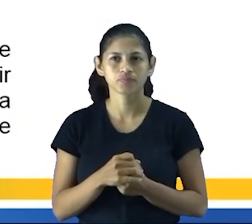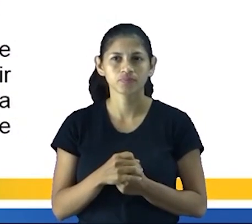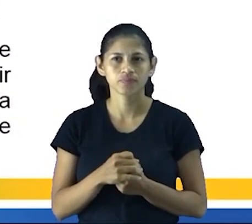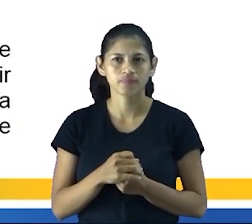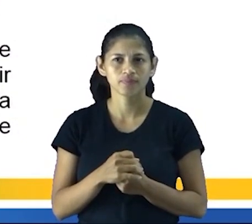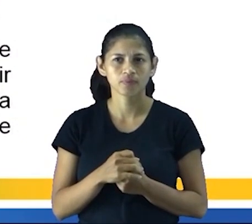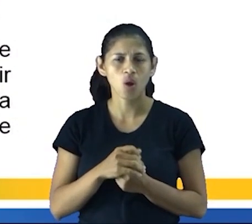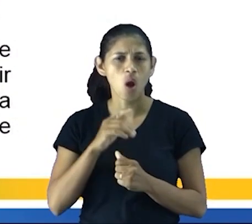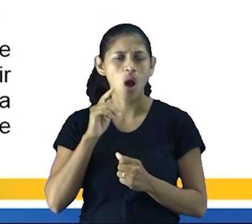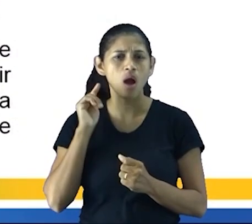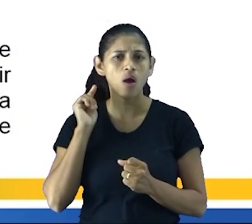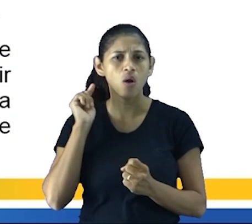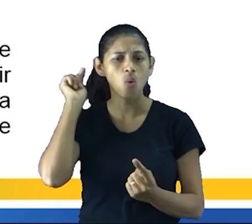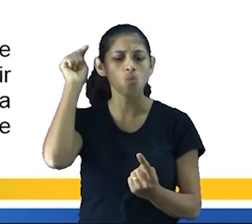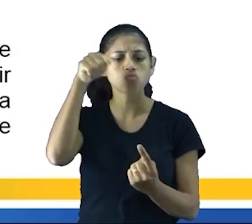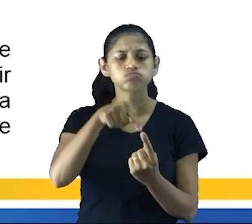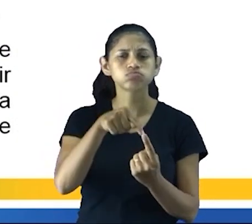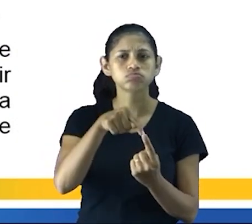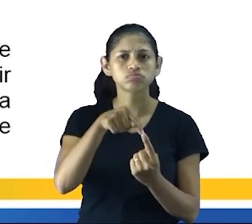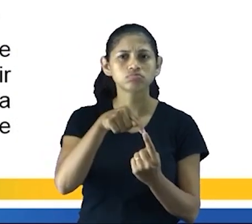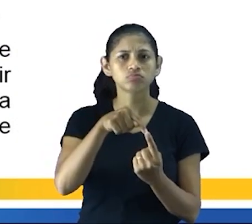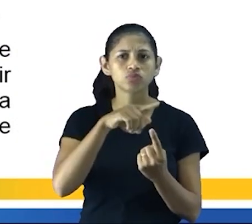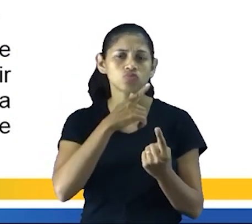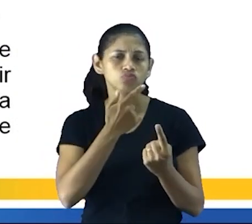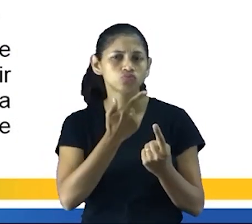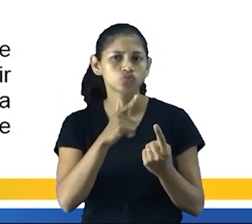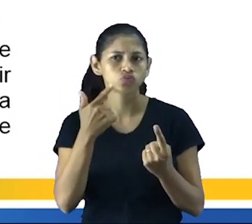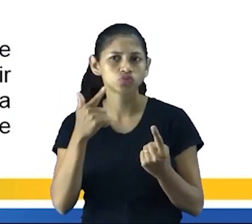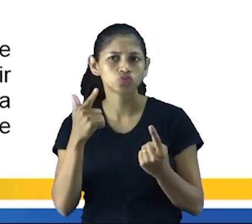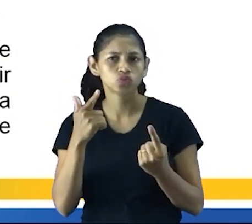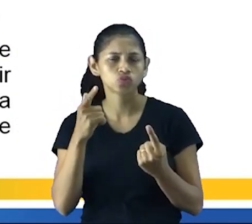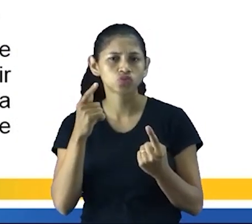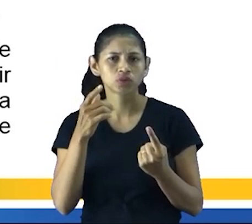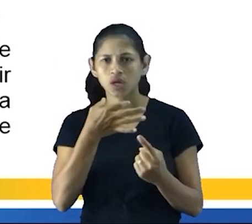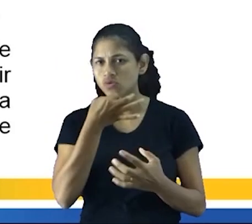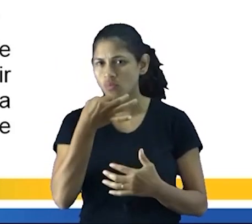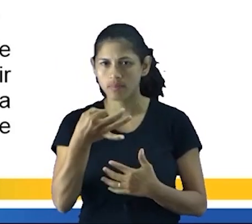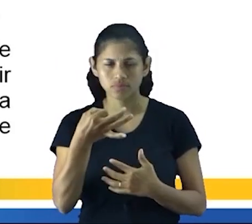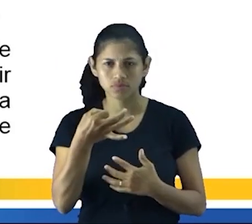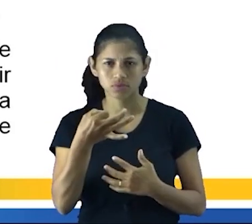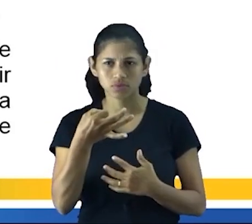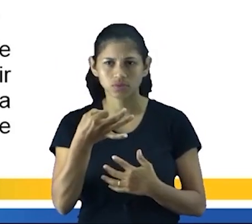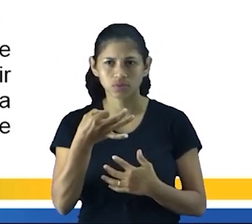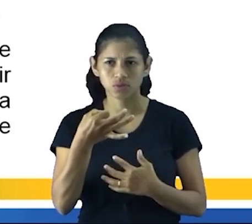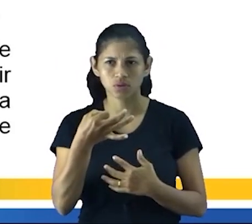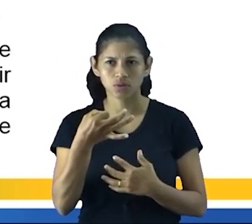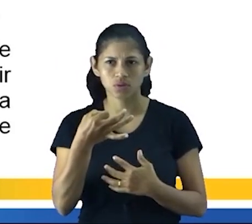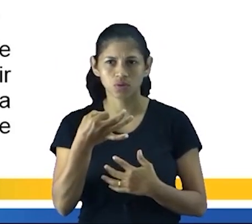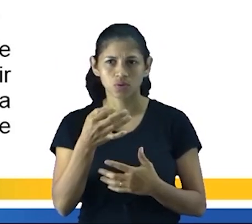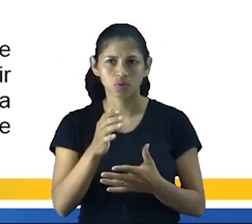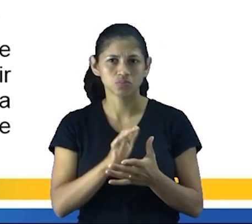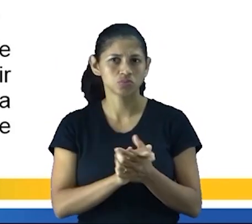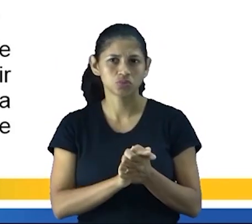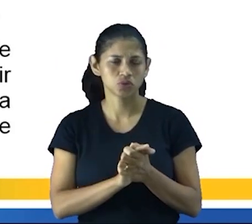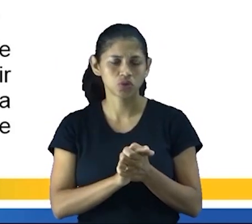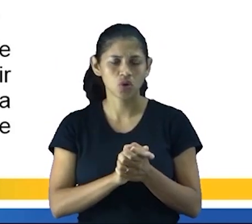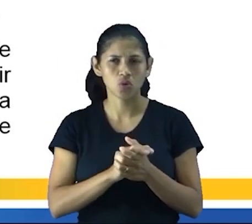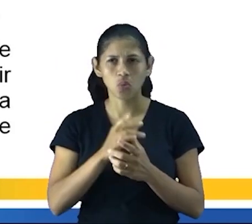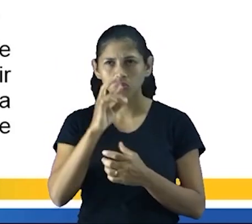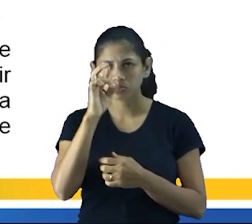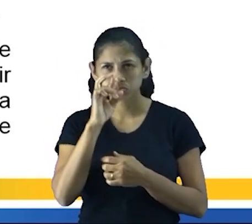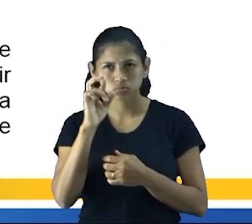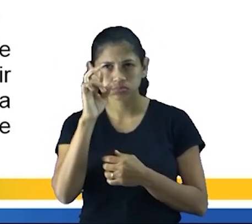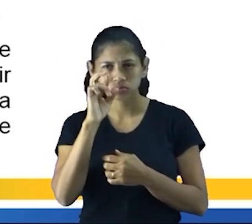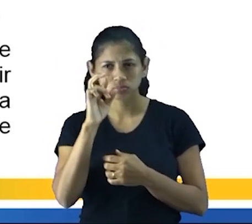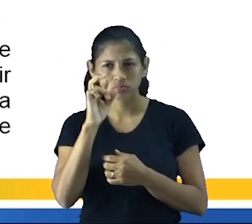Na objetiva, não há um juízo de valor, uma opinião, ou mesmo impressões subjetivas sobre o que está sendo